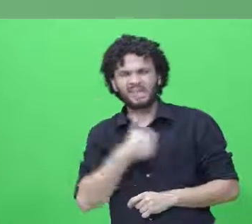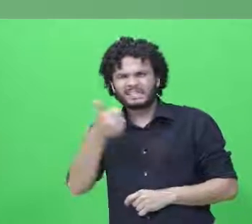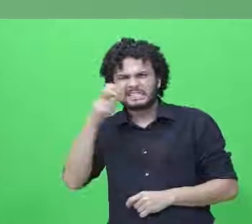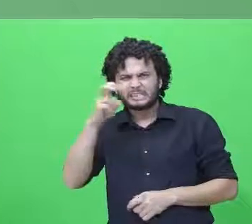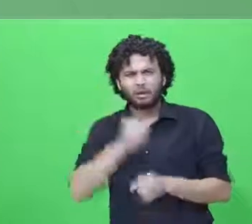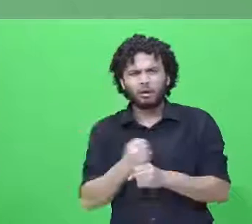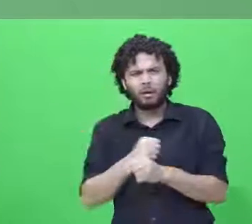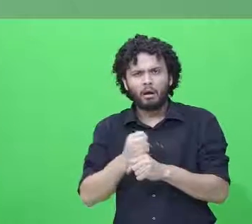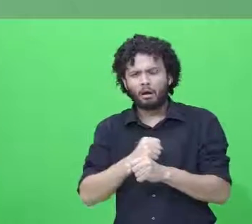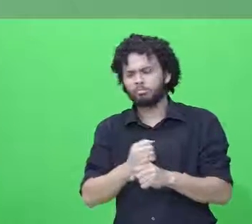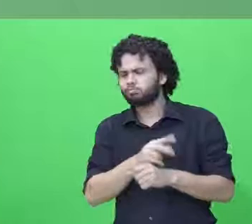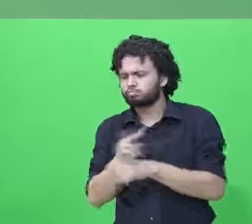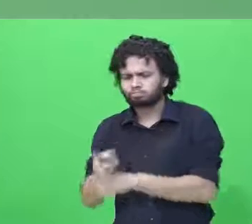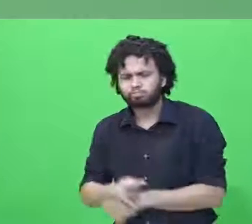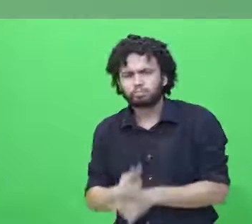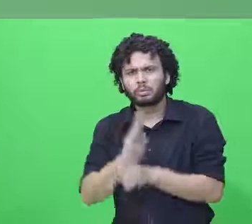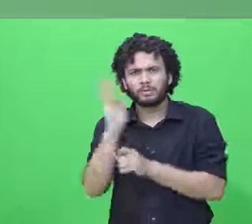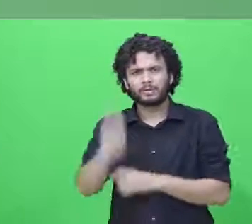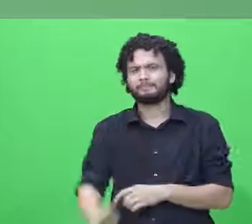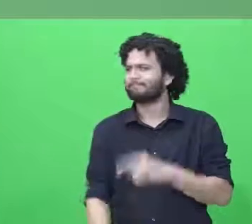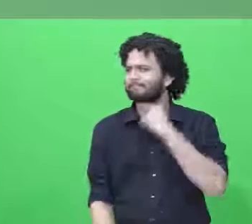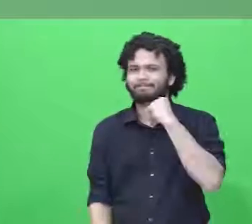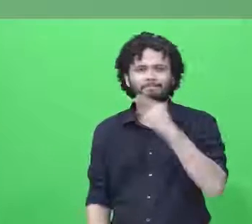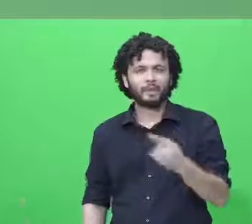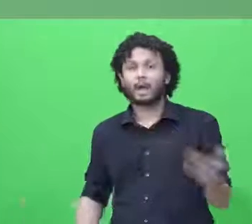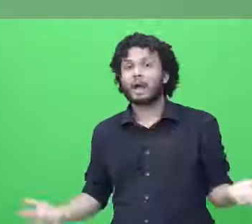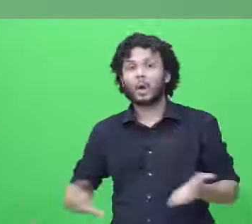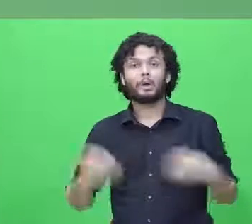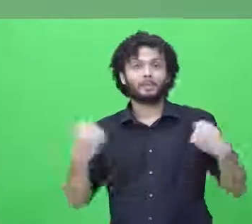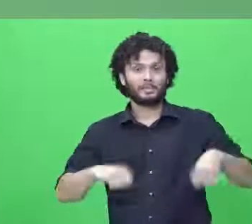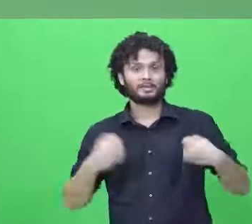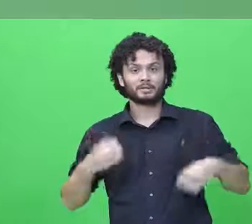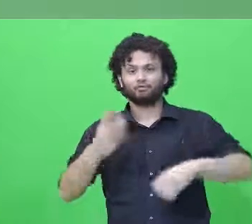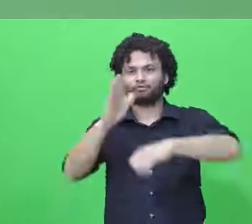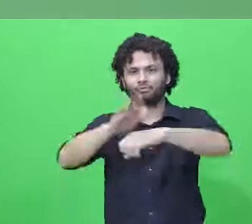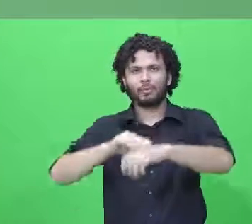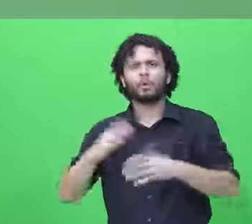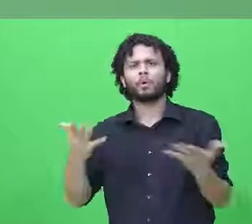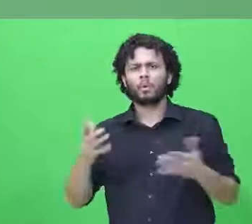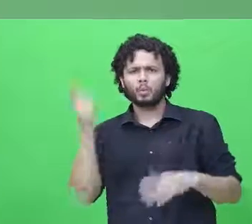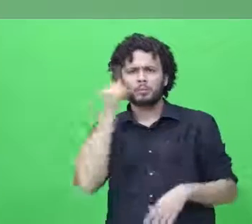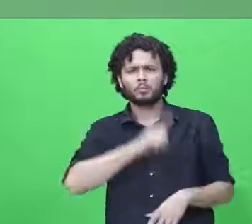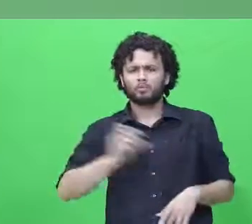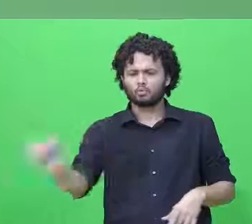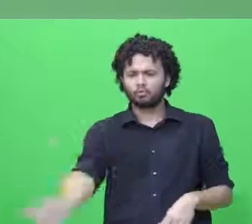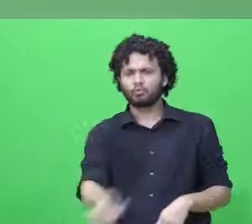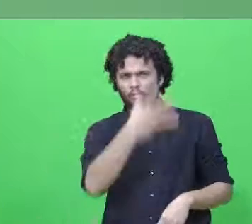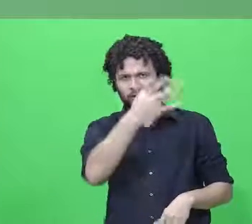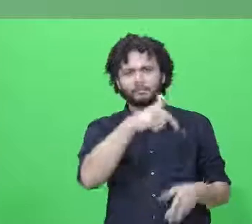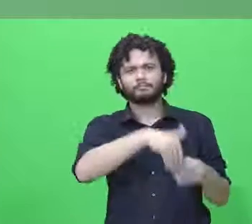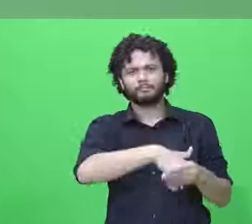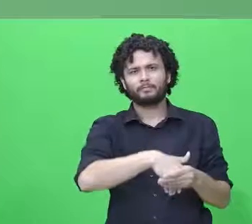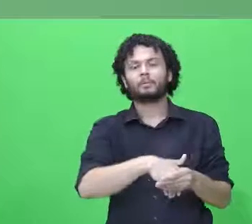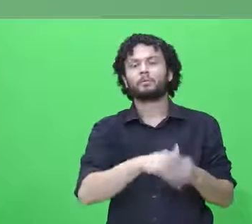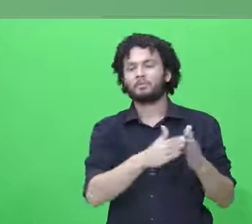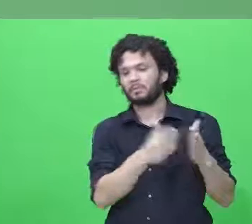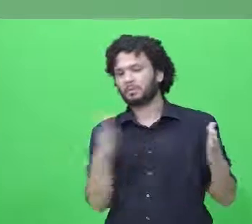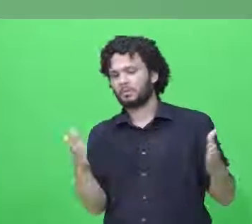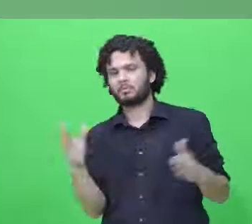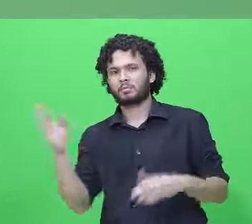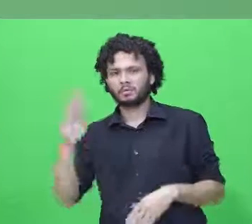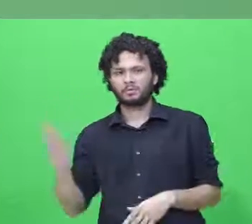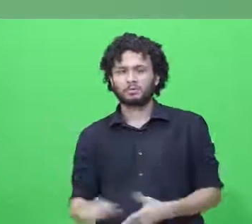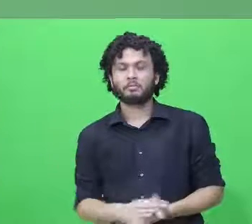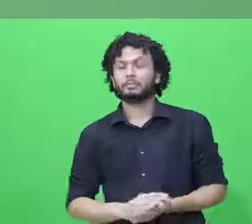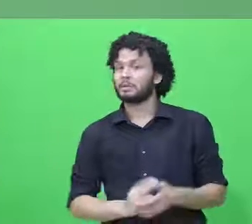né, governando o Brasil. Não dá. Agora a gente precisa chamar eleições para um novo período, na verdade, do nosso Brasil. Há,